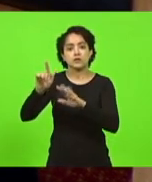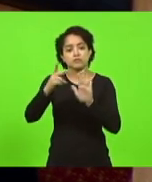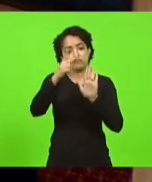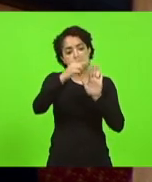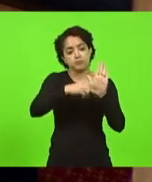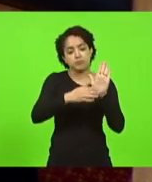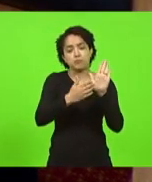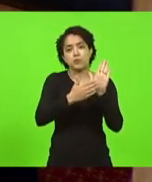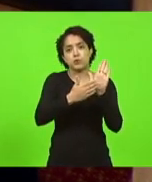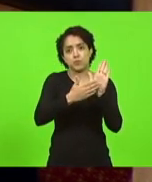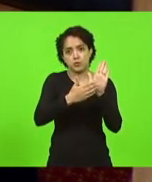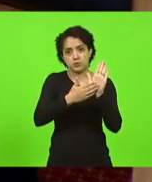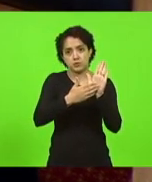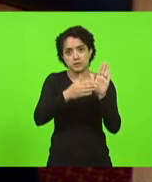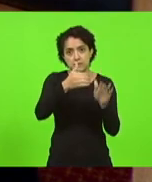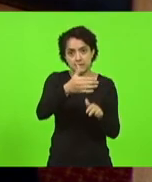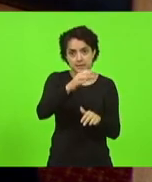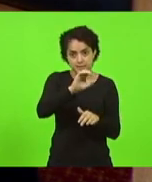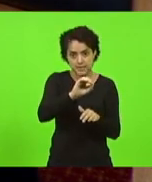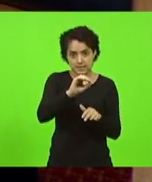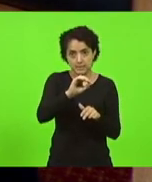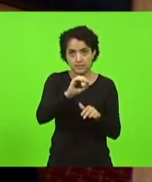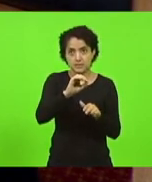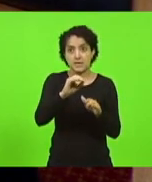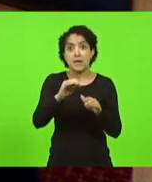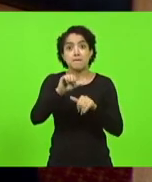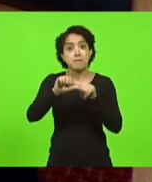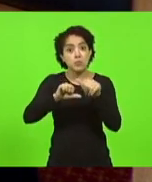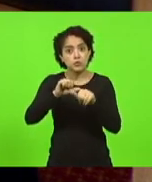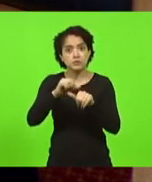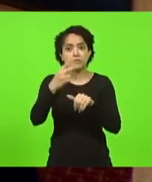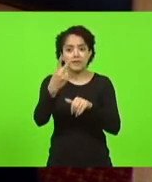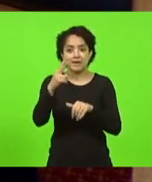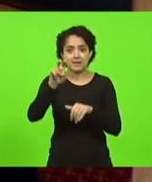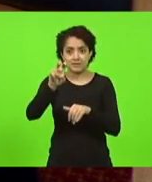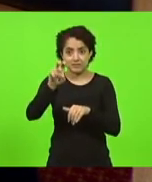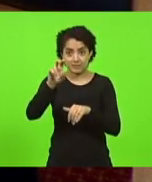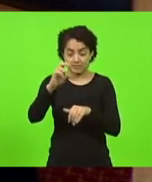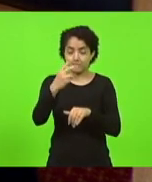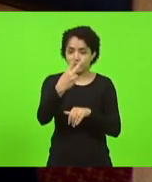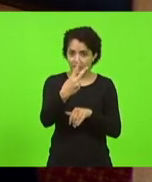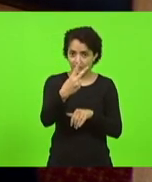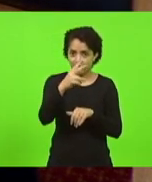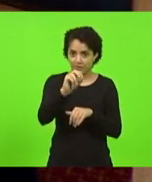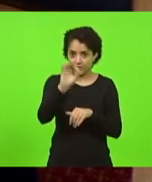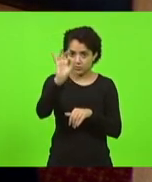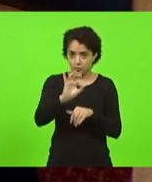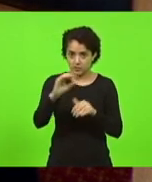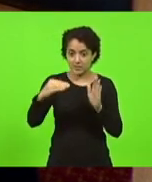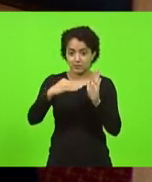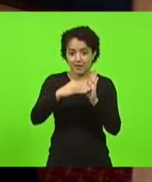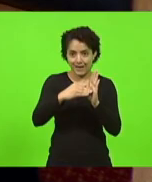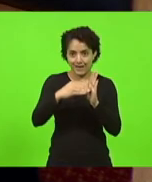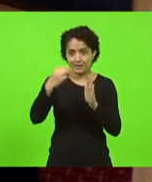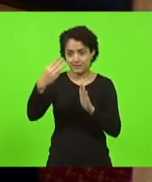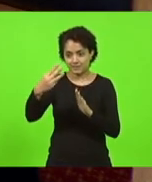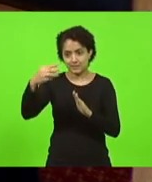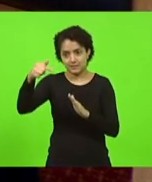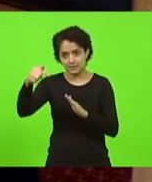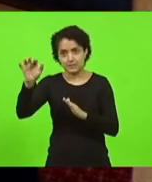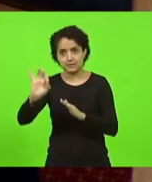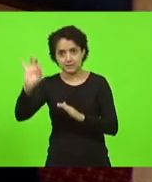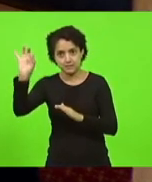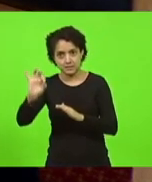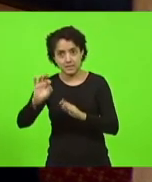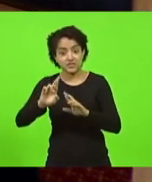de 10% a 23% para 20% a 37%. Bem diferente do